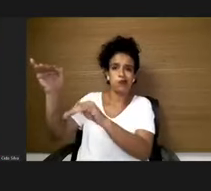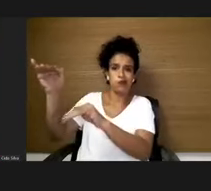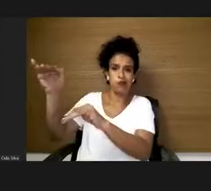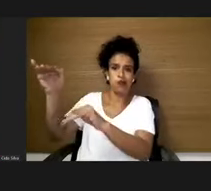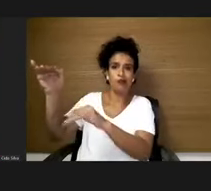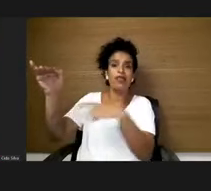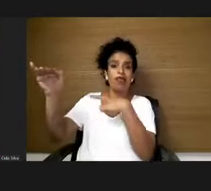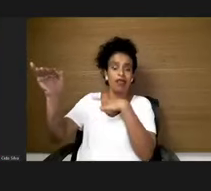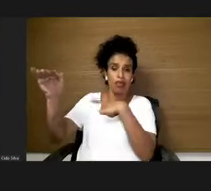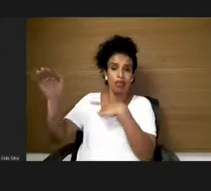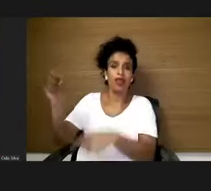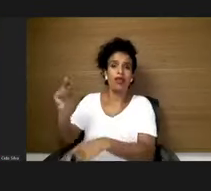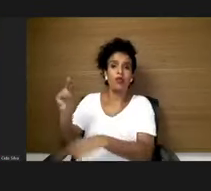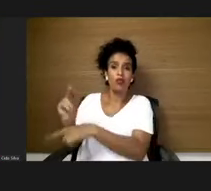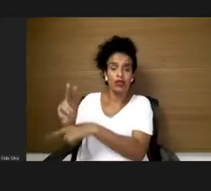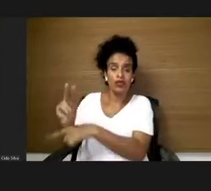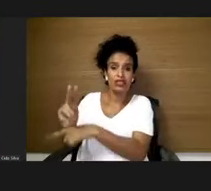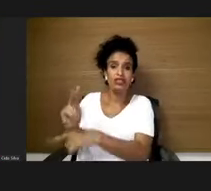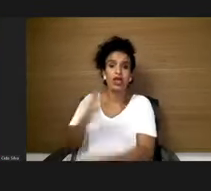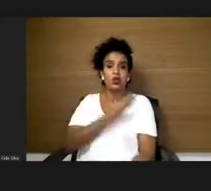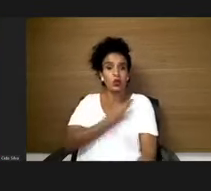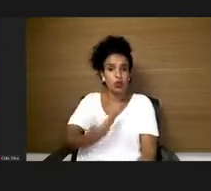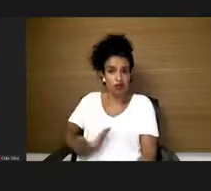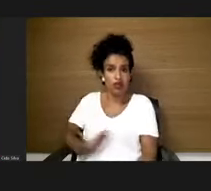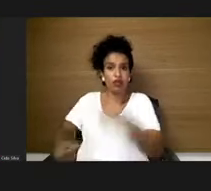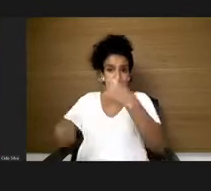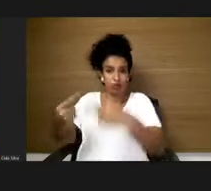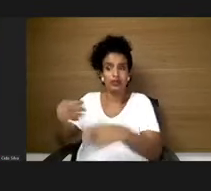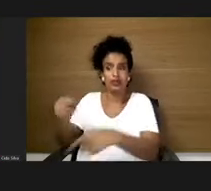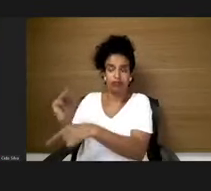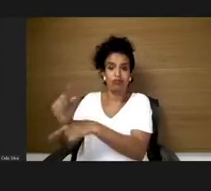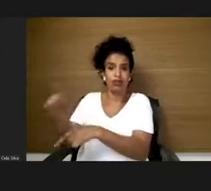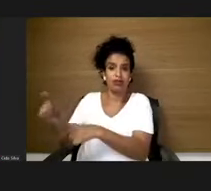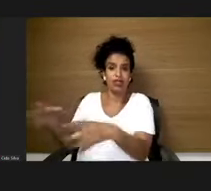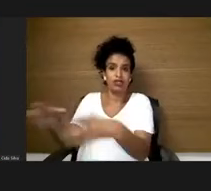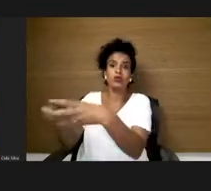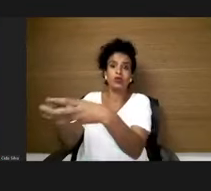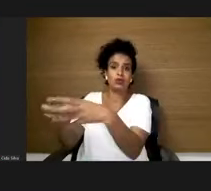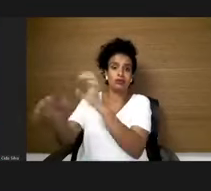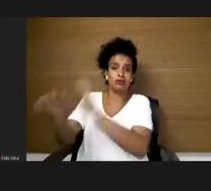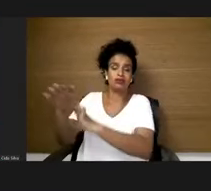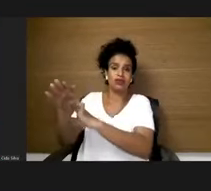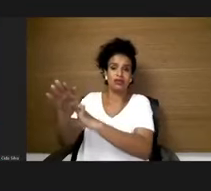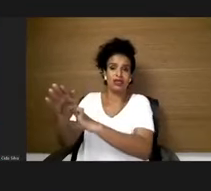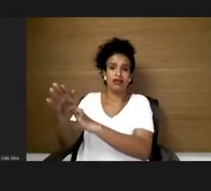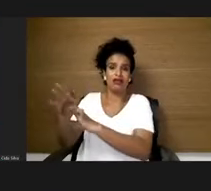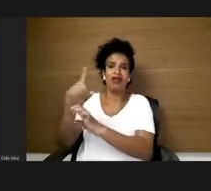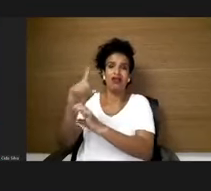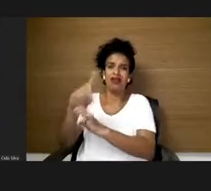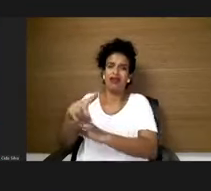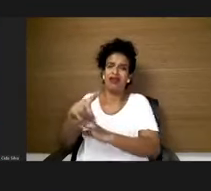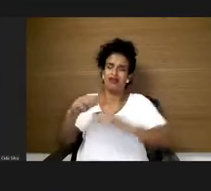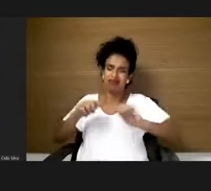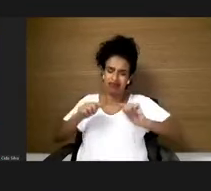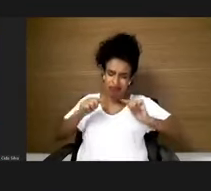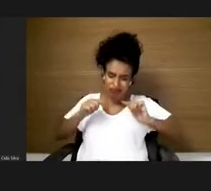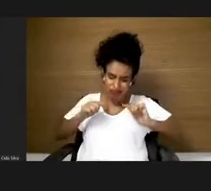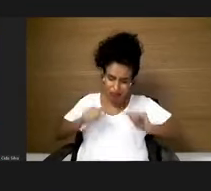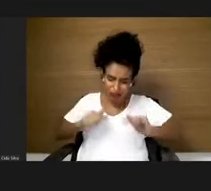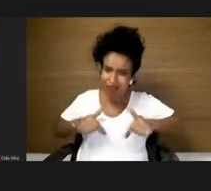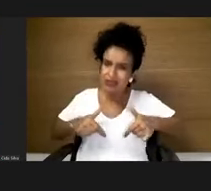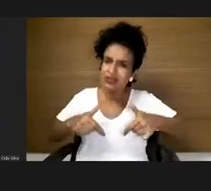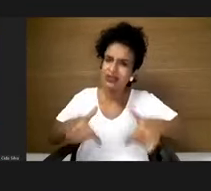protegidas pela política do governo. Né? E é um comportamento que eu acho que ficou muito mais evidente, não só